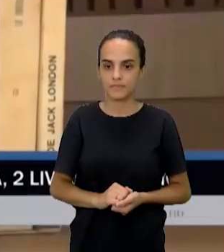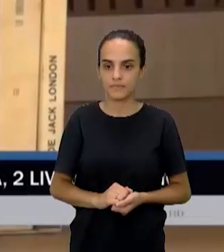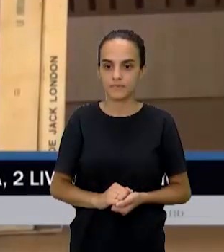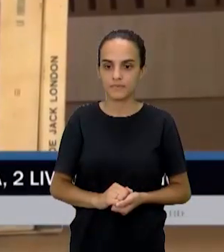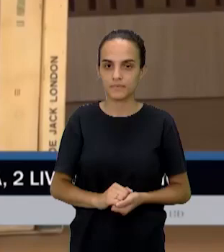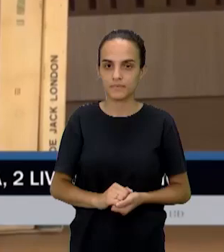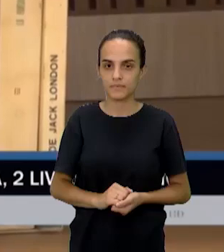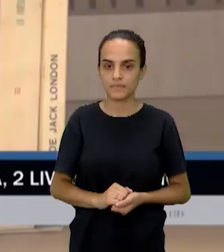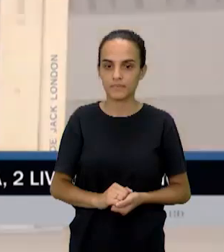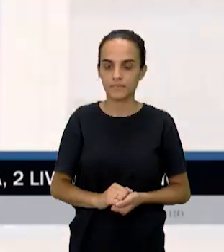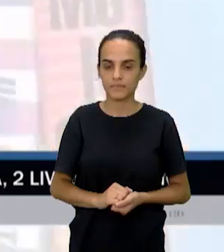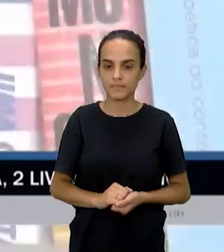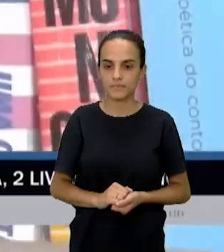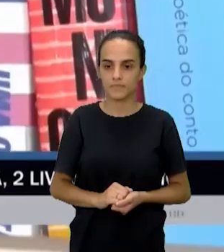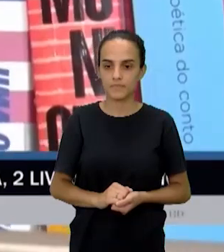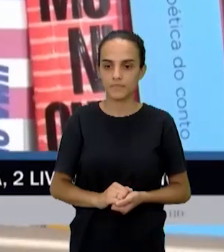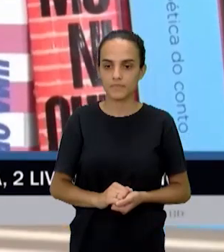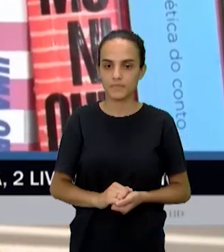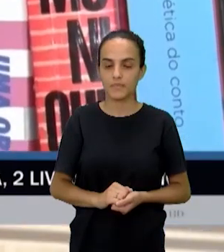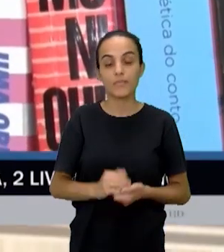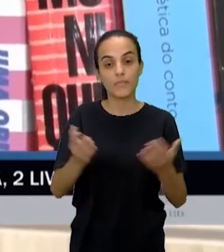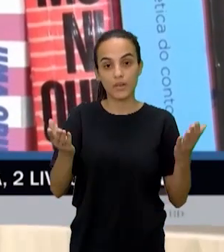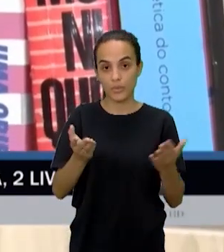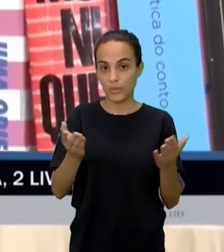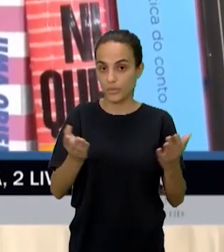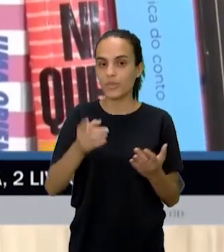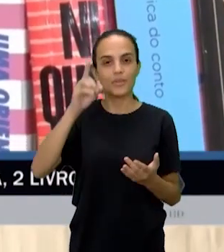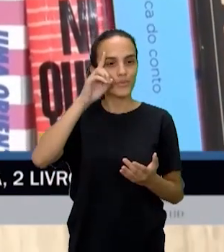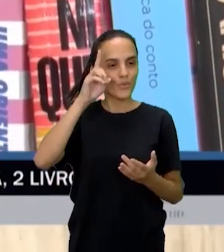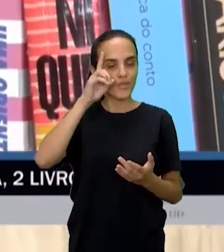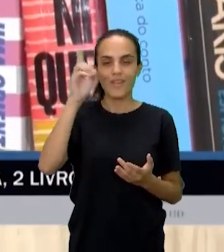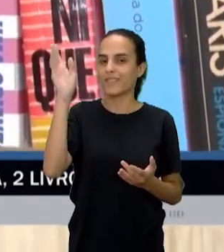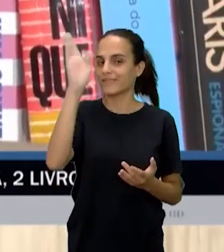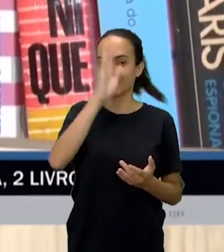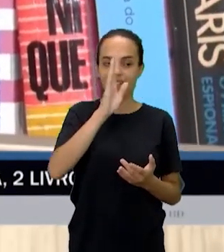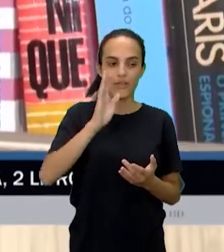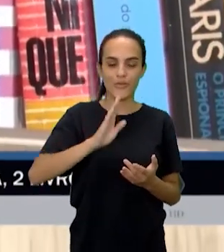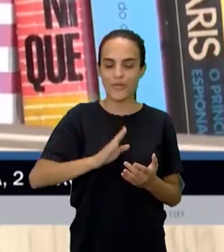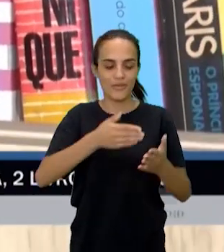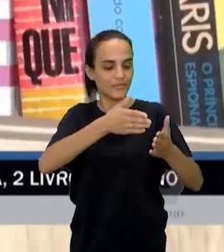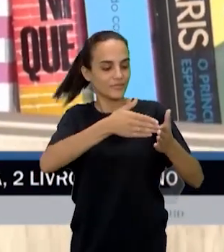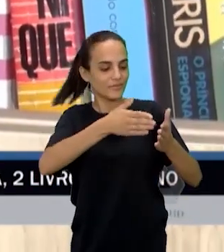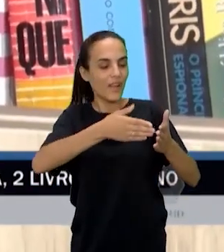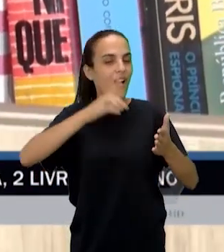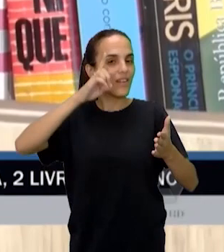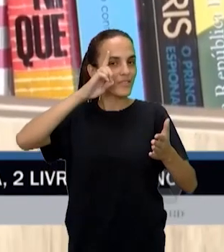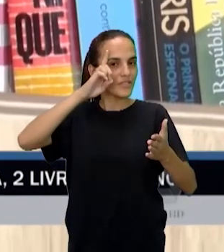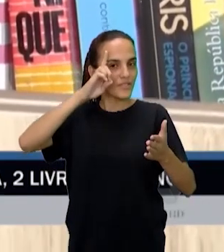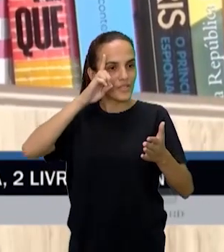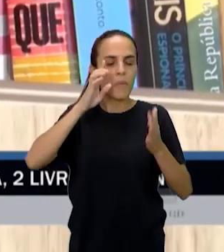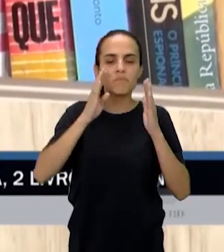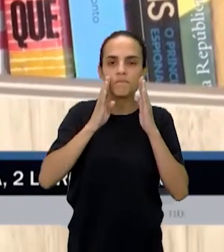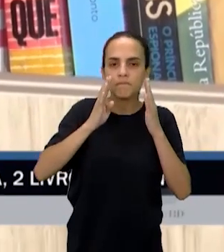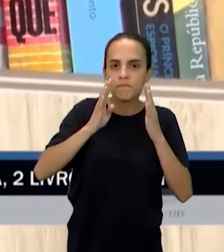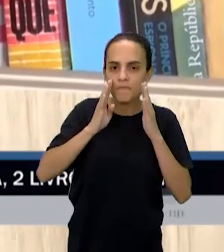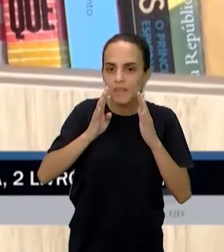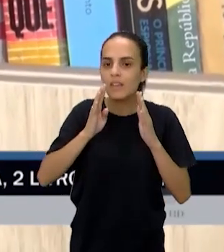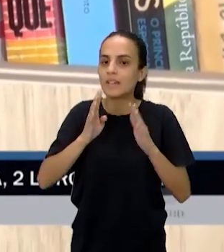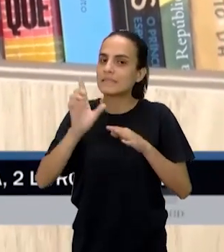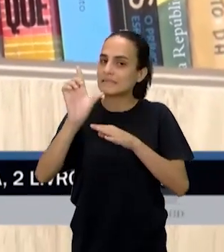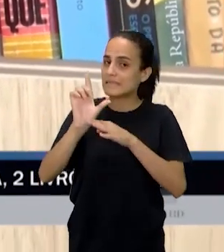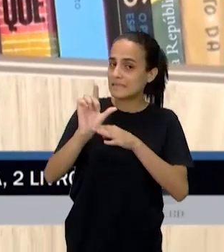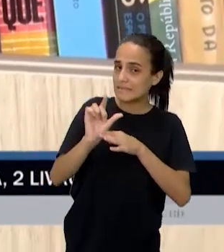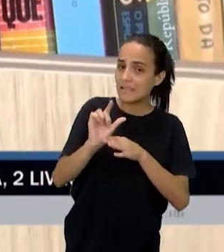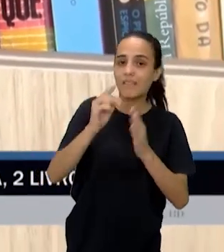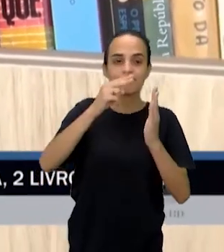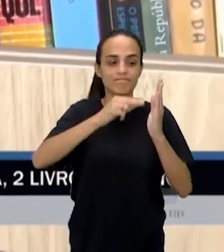Hoje é o Dia Nacional do Livro. Há data chama a atenção para o baixo índice